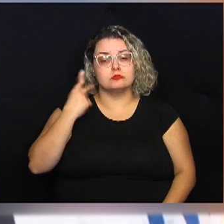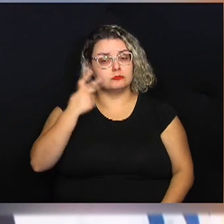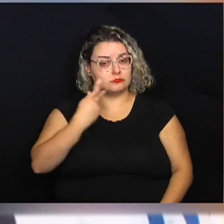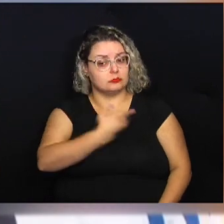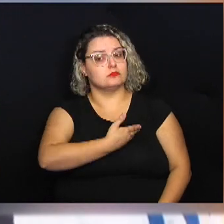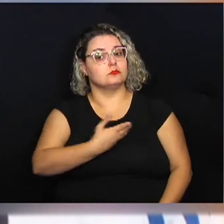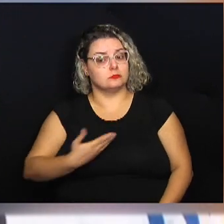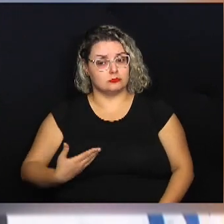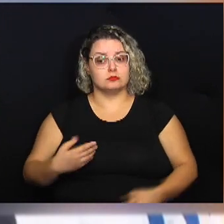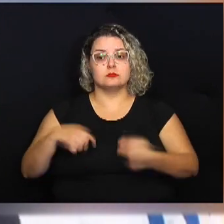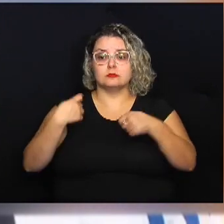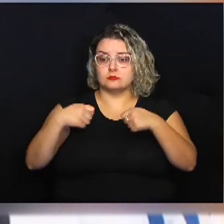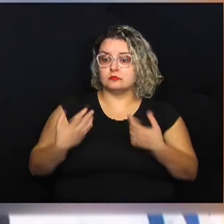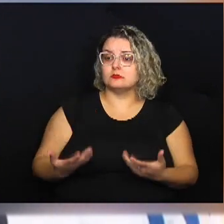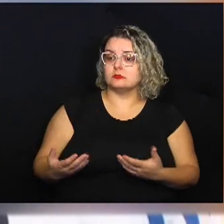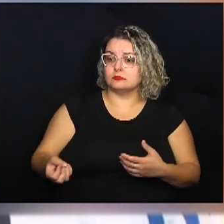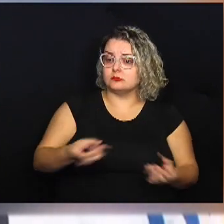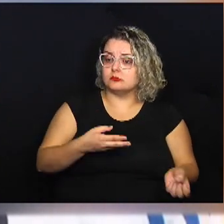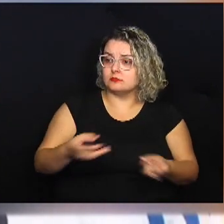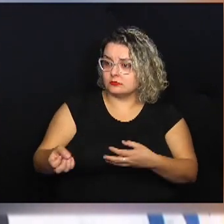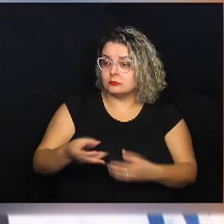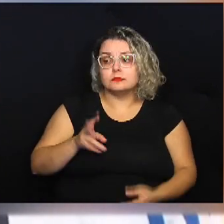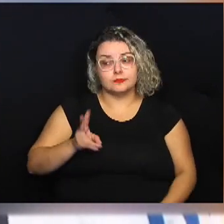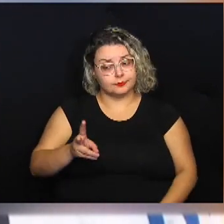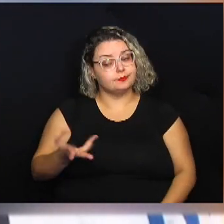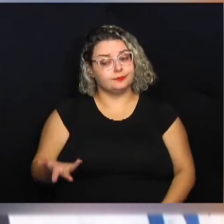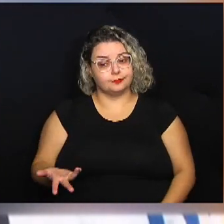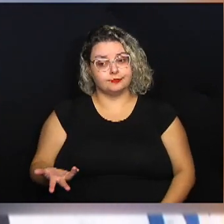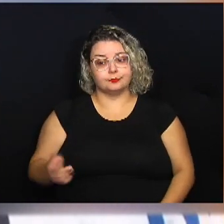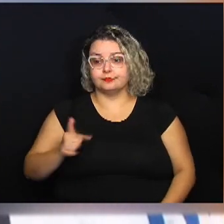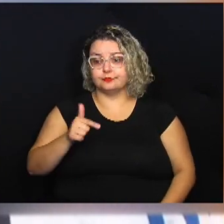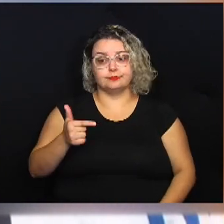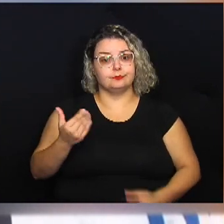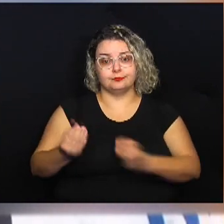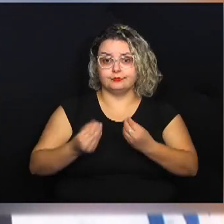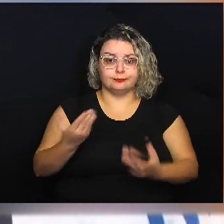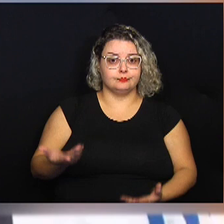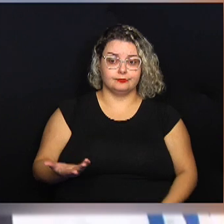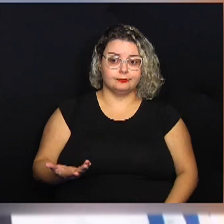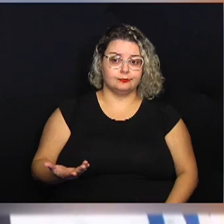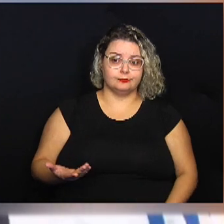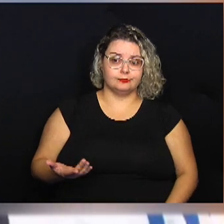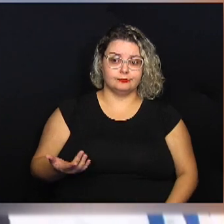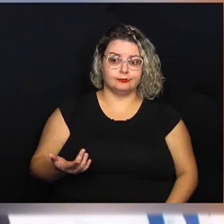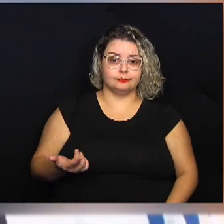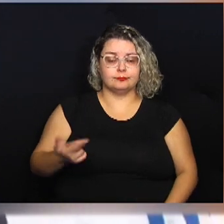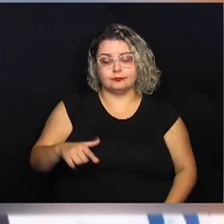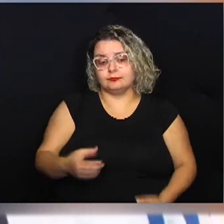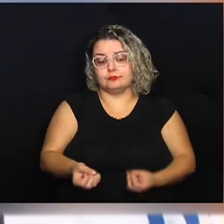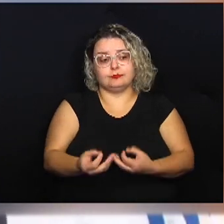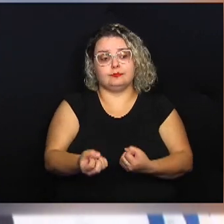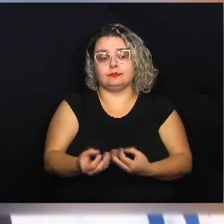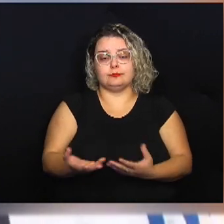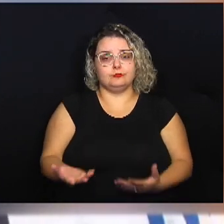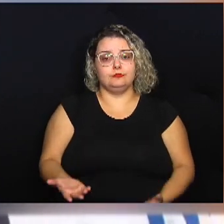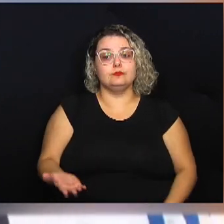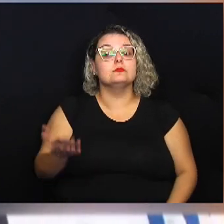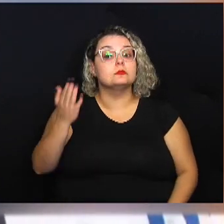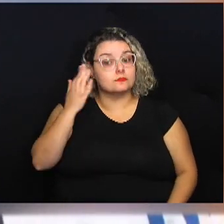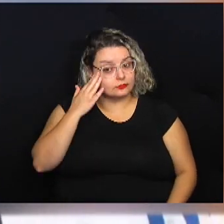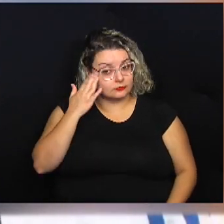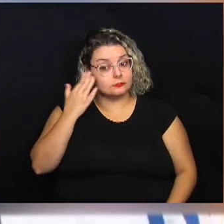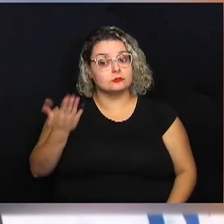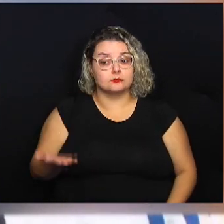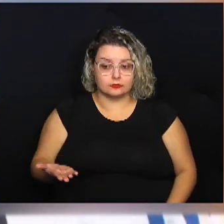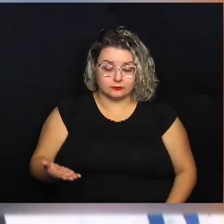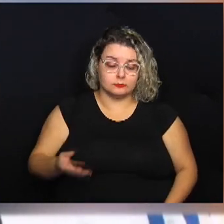públicas precisam ser atualizadas, né? Não dá mais para a gente sustentar só os dados, e sim medidas que